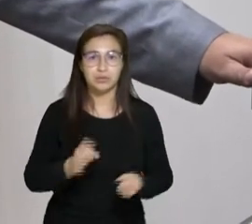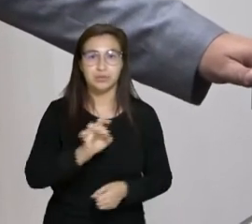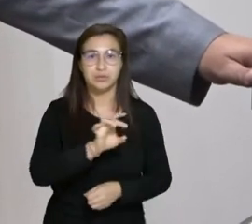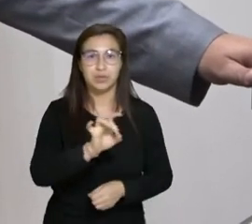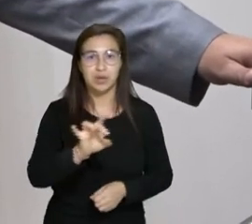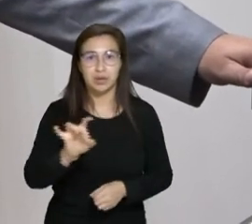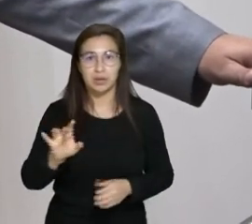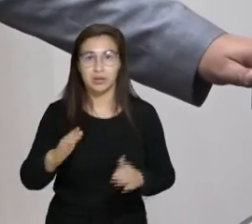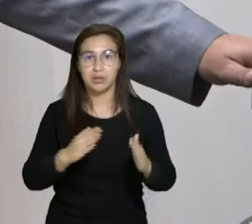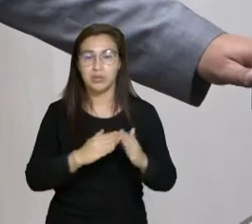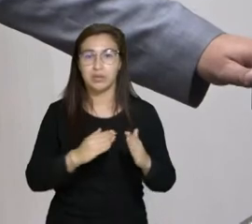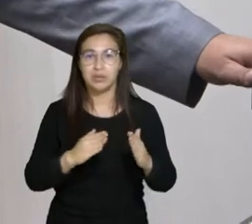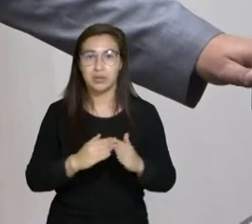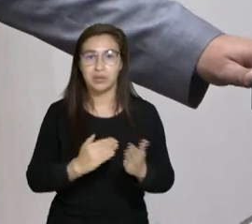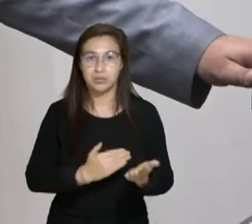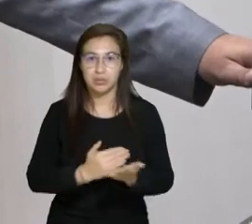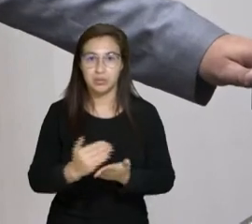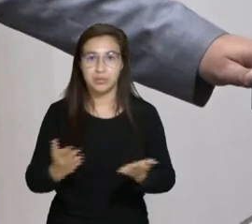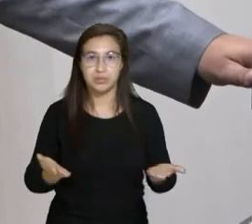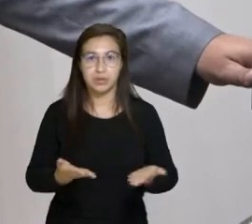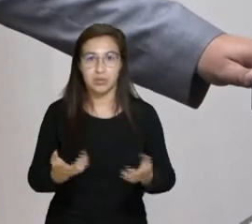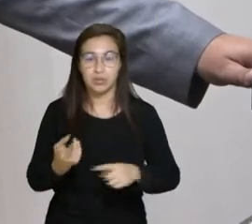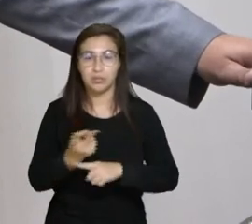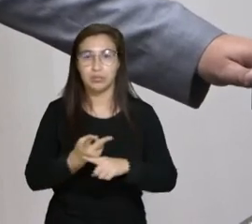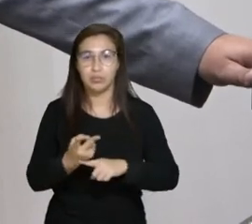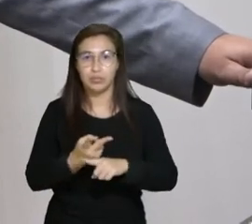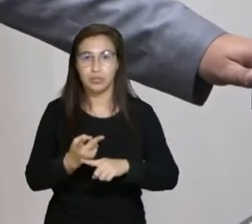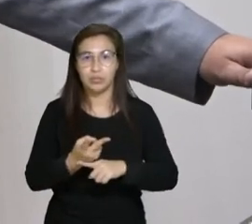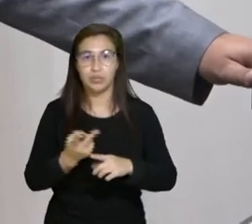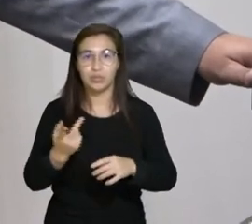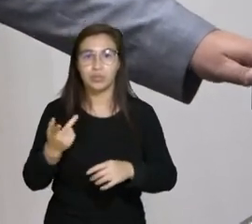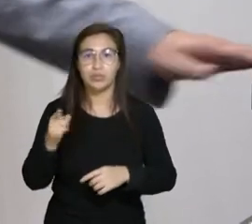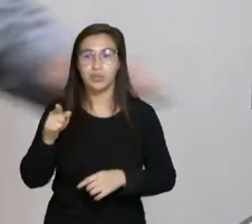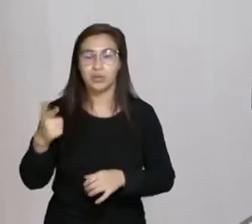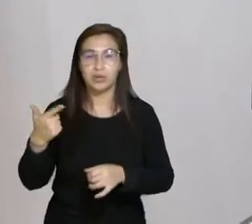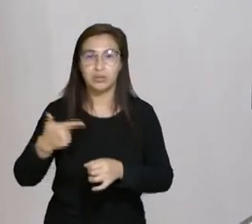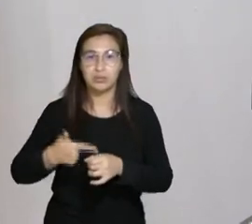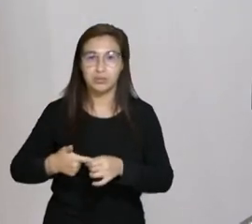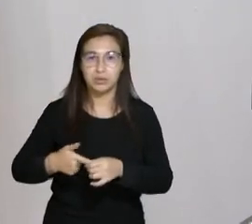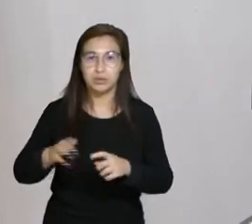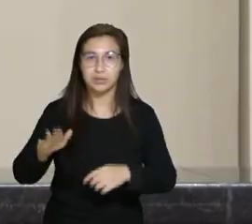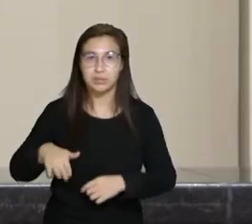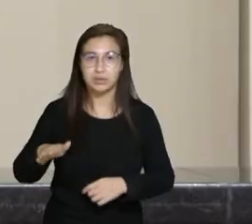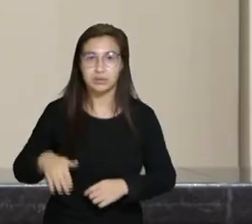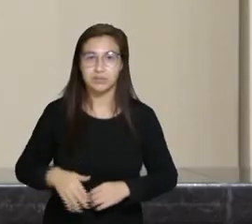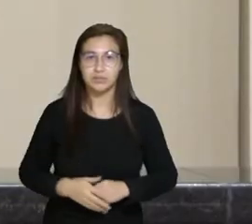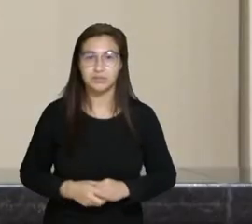vocês em casa começa por agora procure o posto de gasolina mais barata e abasteça lá